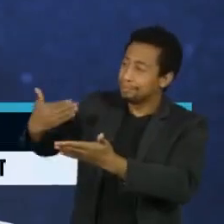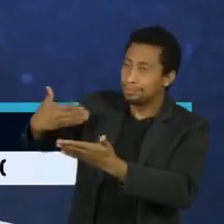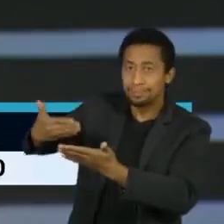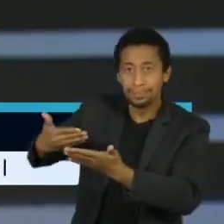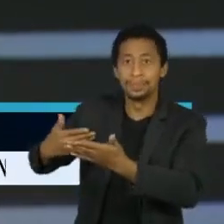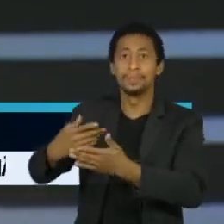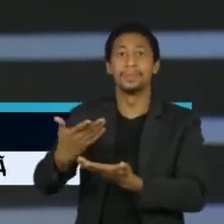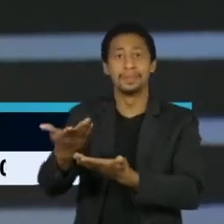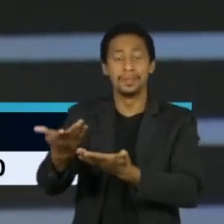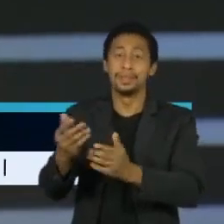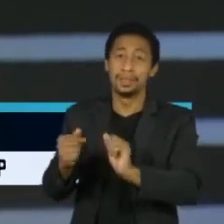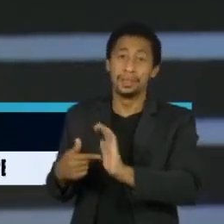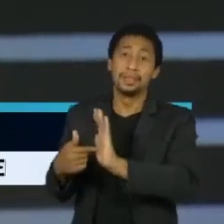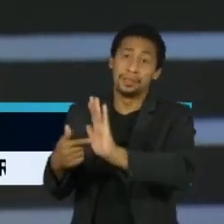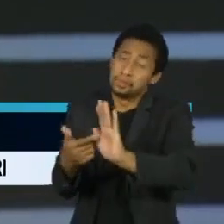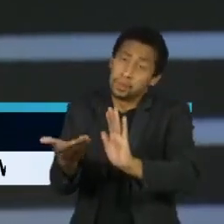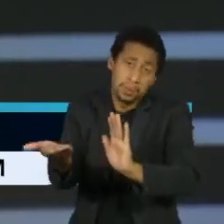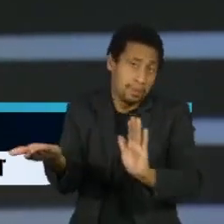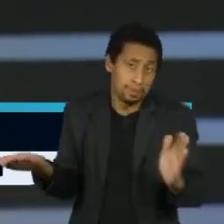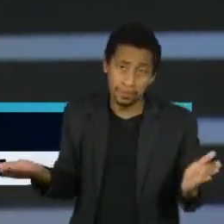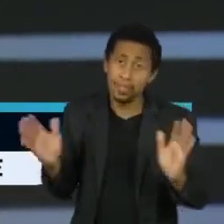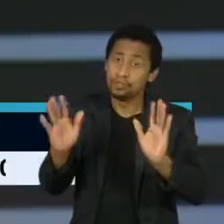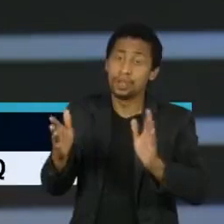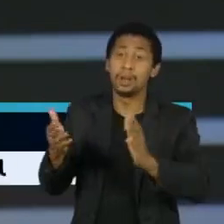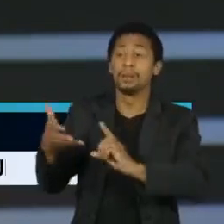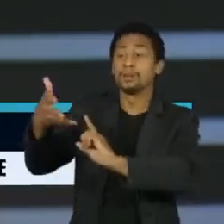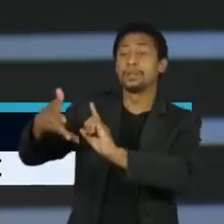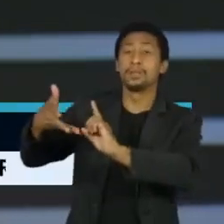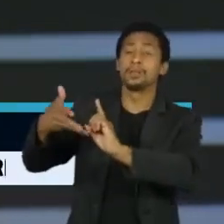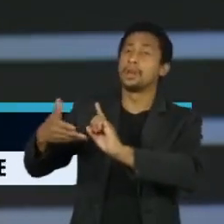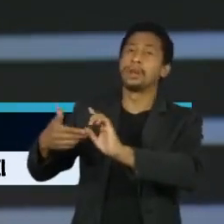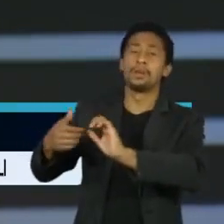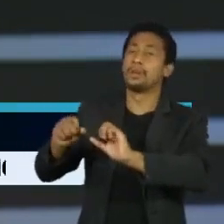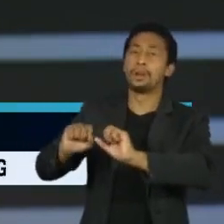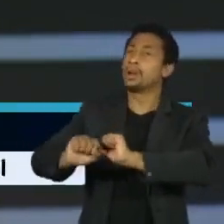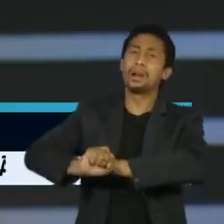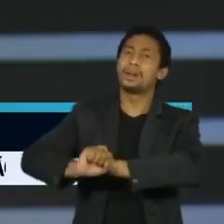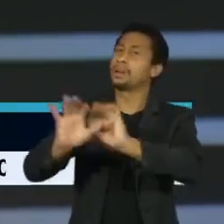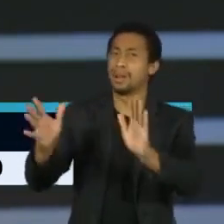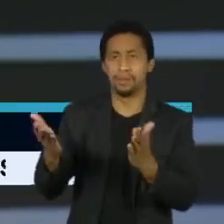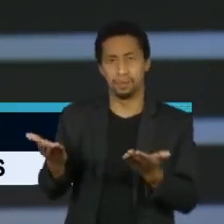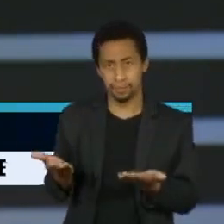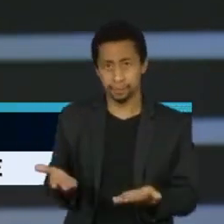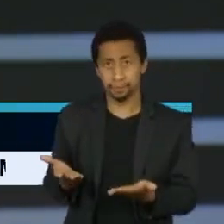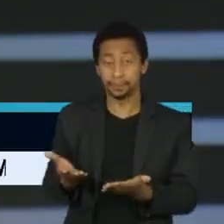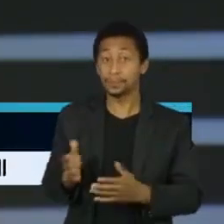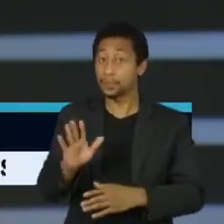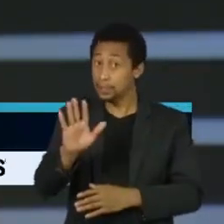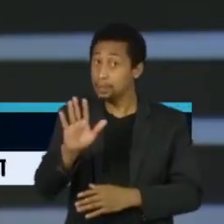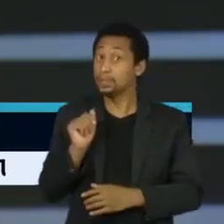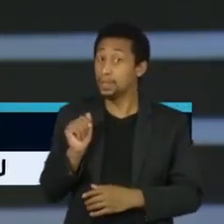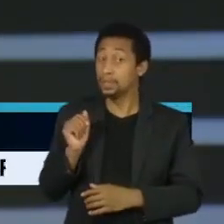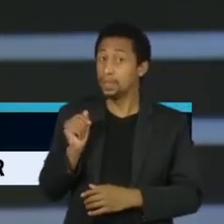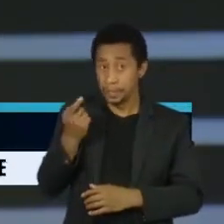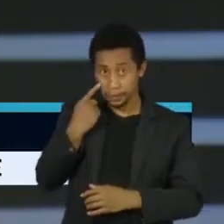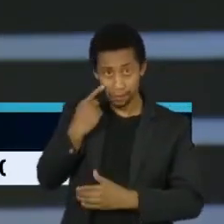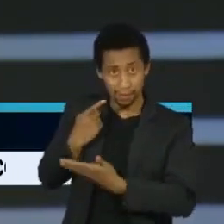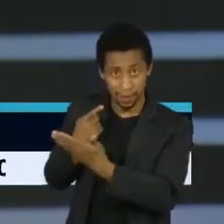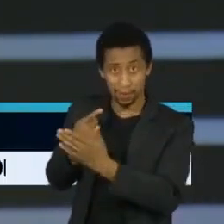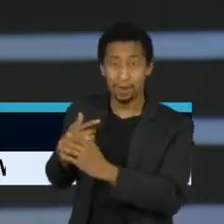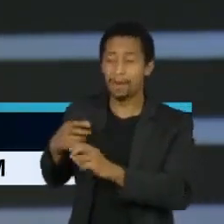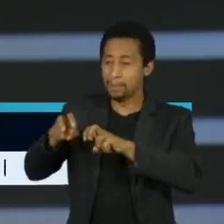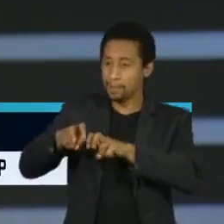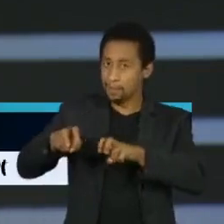Então, eu tenho para mim que ele já deixou isso claro e é isso que ele vai seguir. E eu acho que pela velocidade com que ele